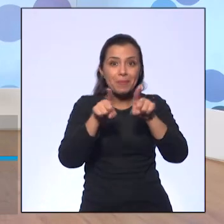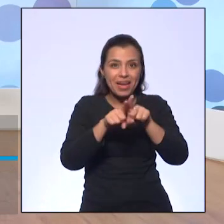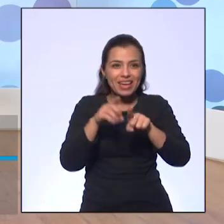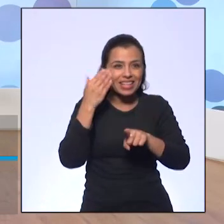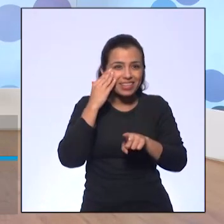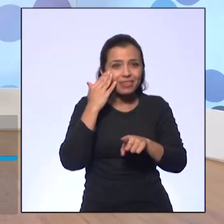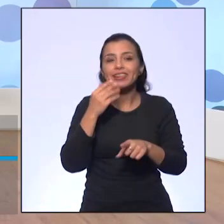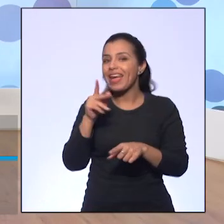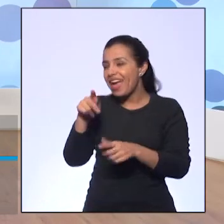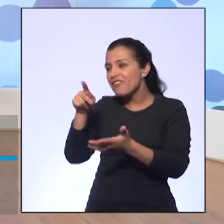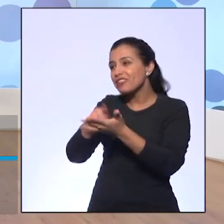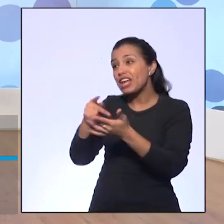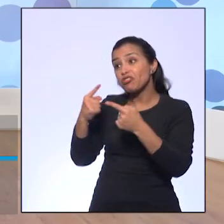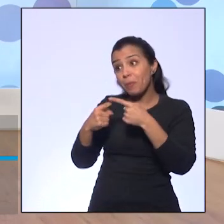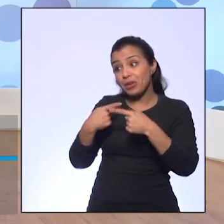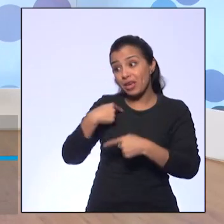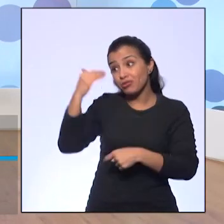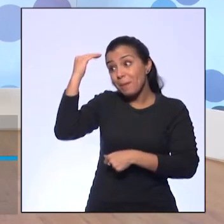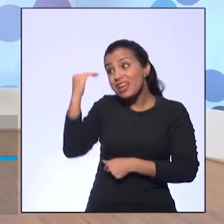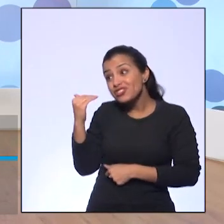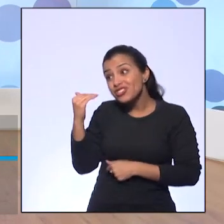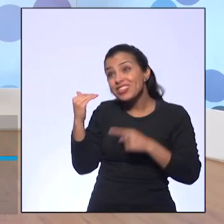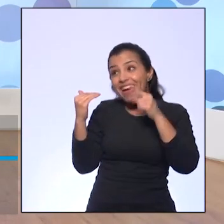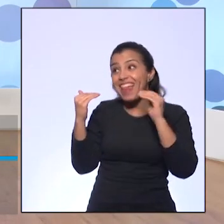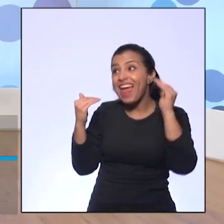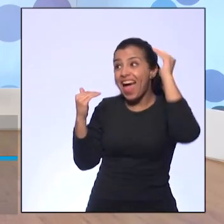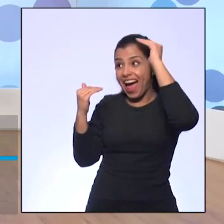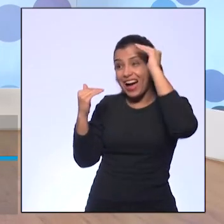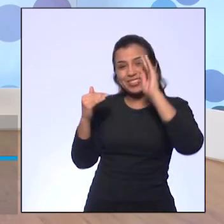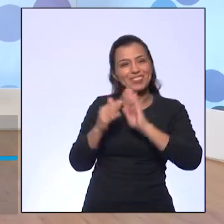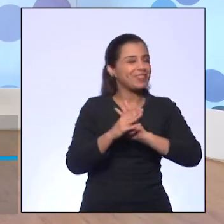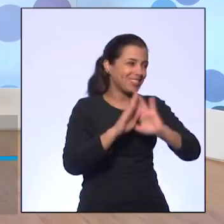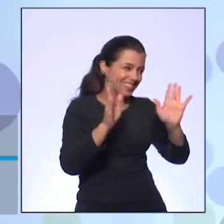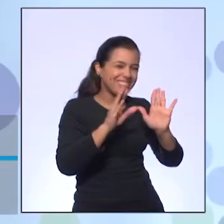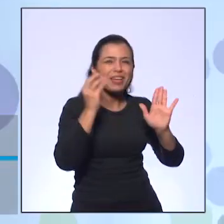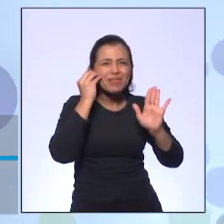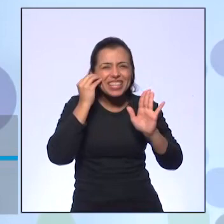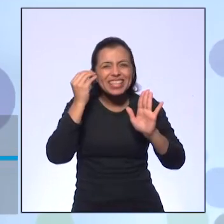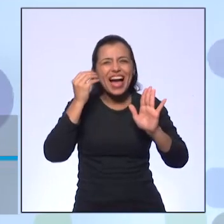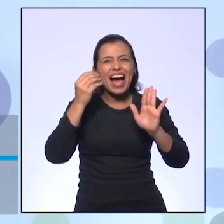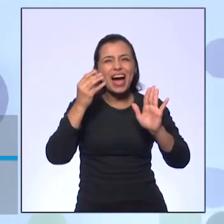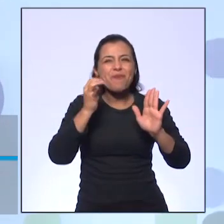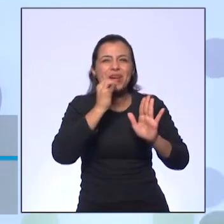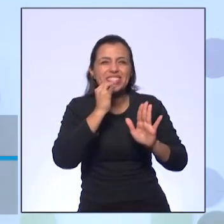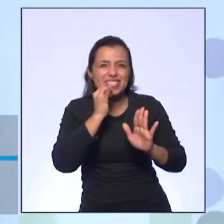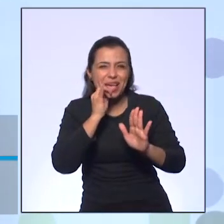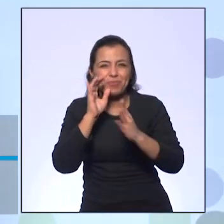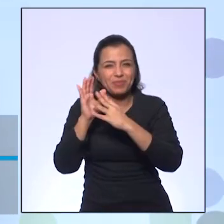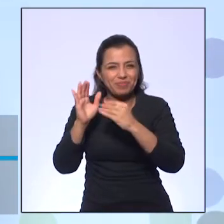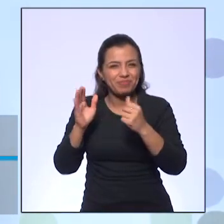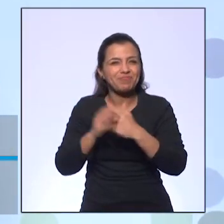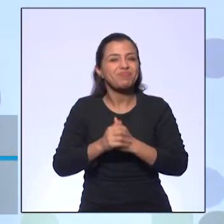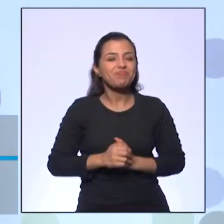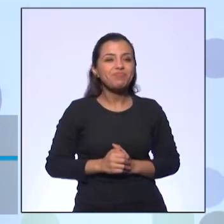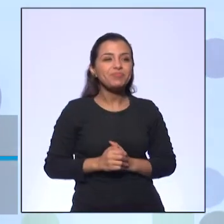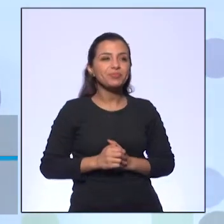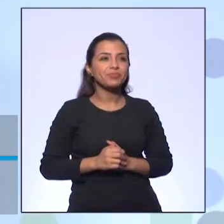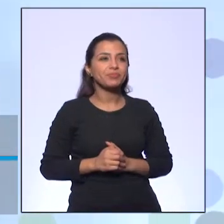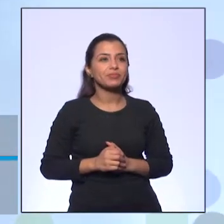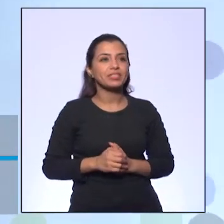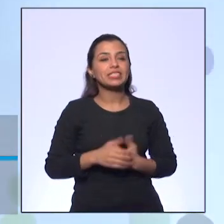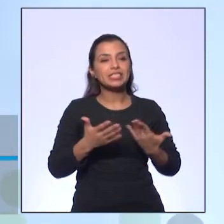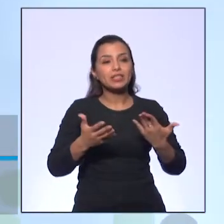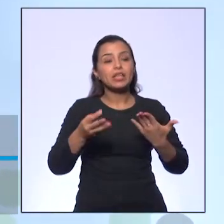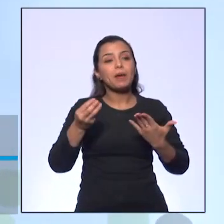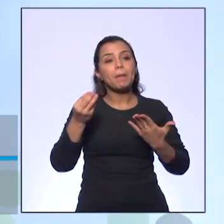sou bem mais baixo que o Mauro, vocês já perceberam isso, né? Não, mas tudo bem, professora, vamos lá. Isso não faz diferença. Vamos lá agora. Vamos tratar disso ao longo